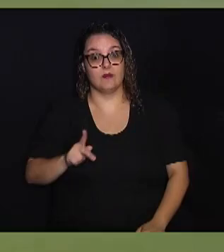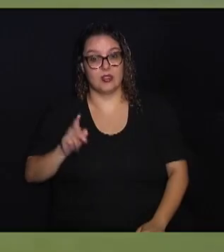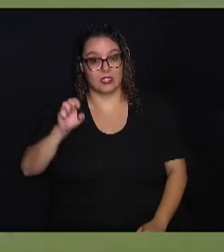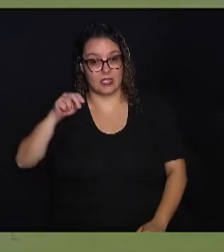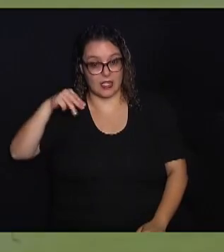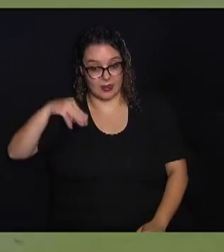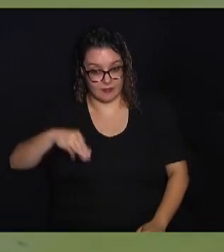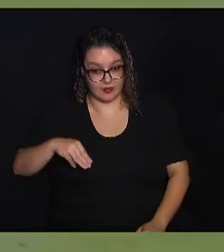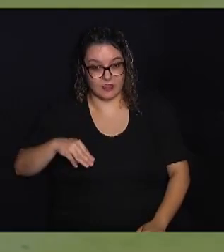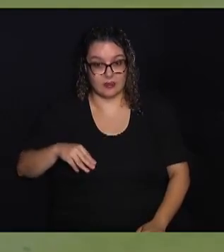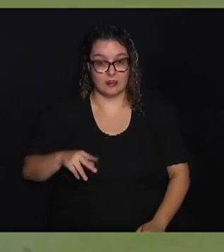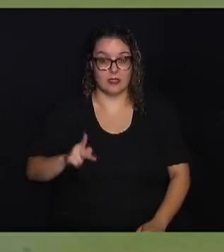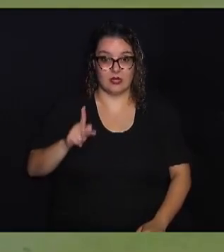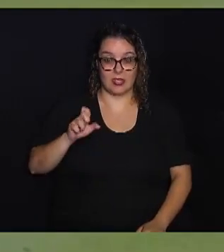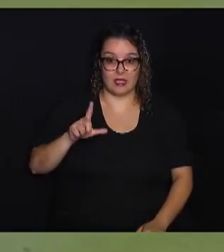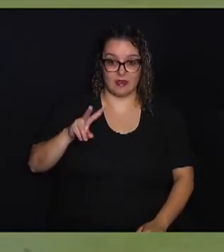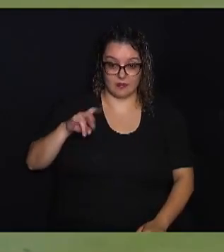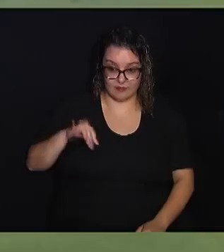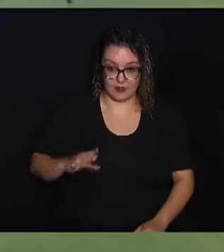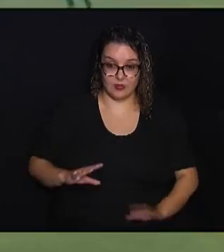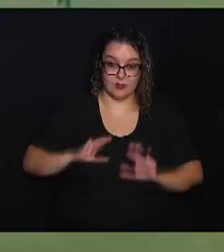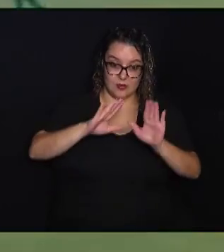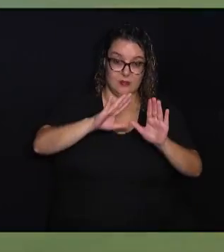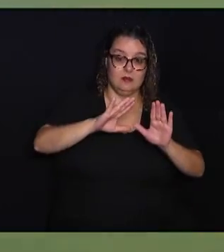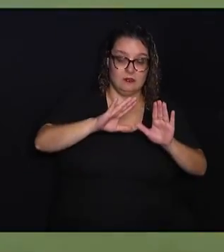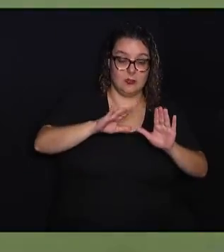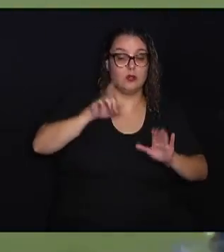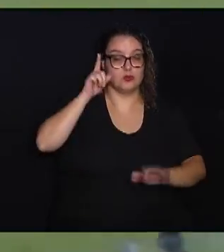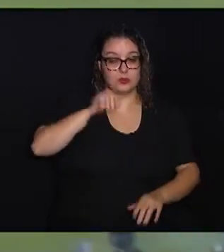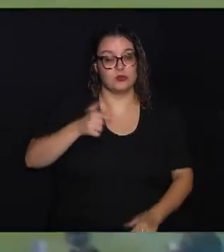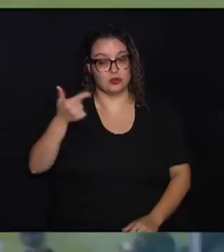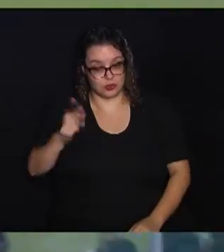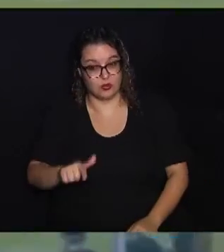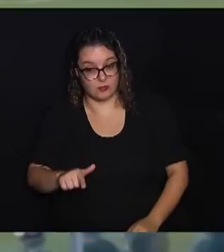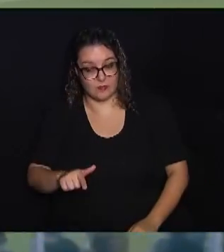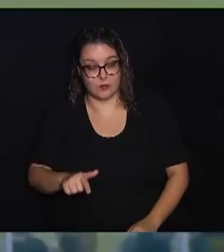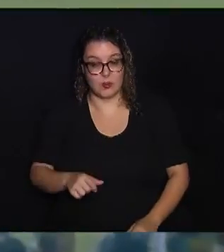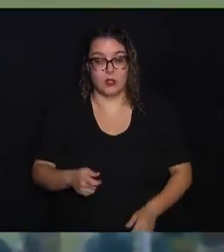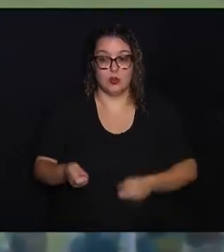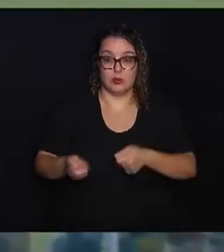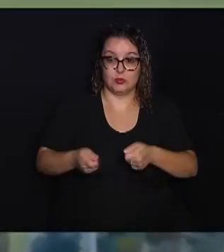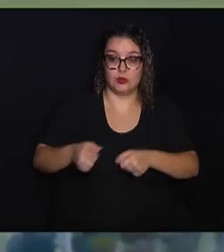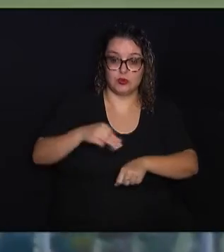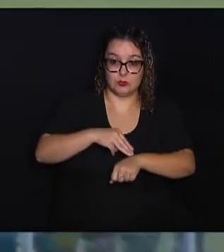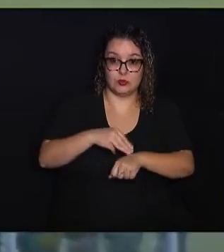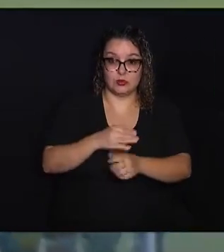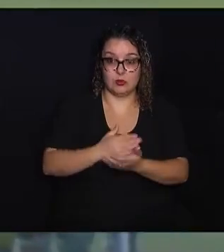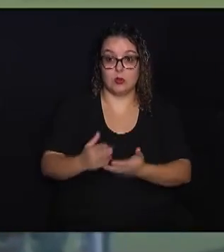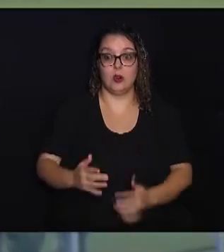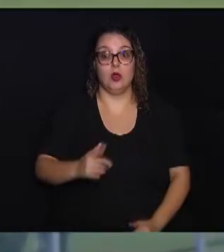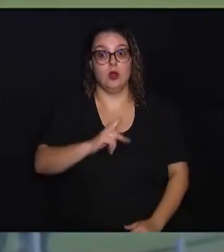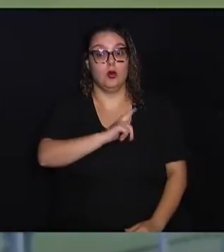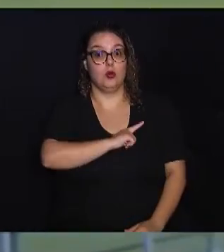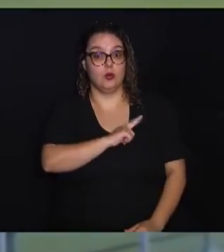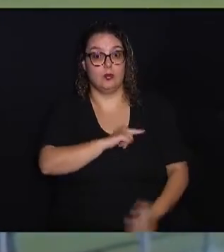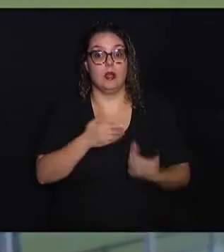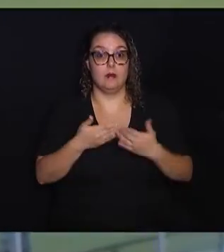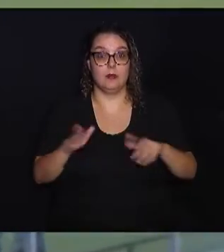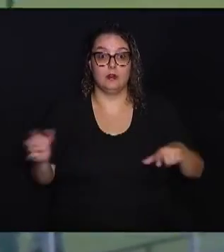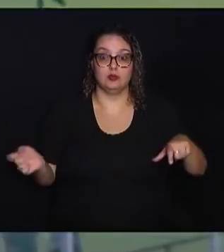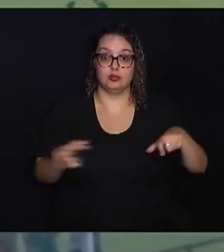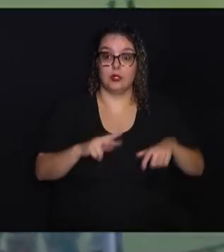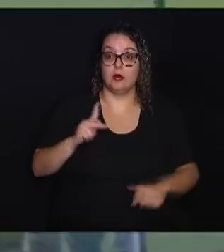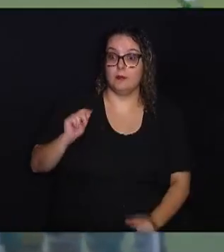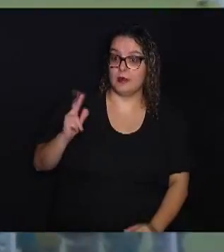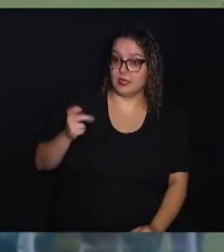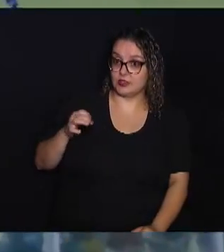da área e o goleiro fez nova intervenção. Após segurar os minutos iniciais, o Bugre abriu o placar. Pacheco recebeu